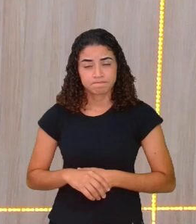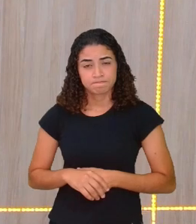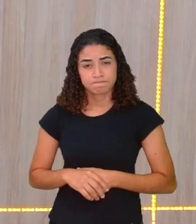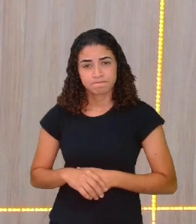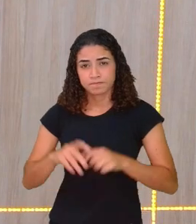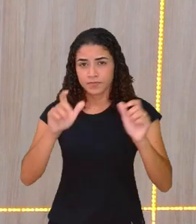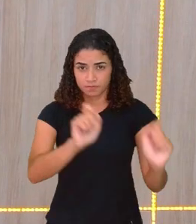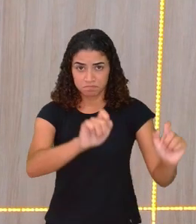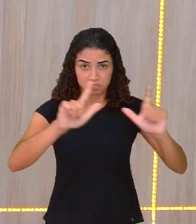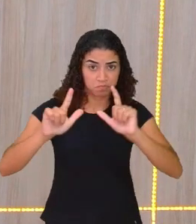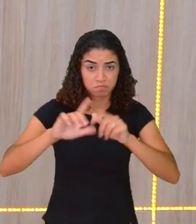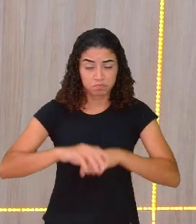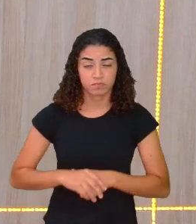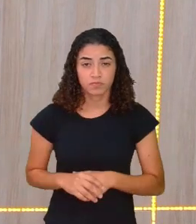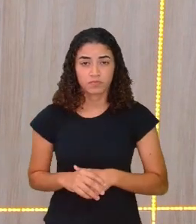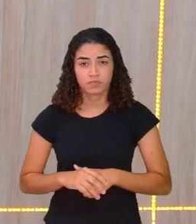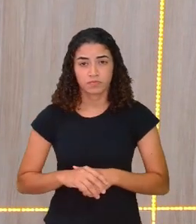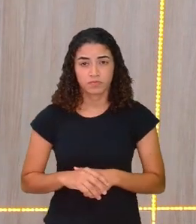Tela cheia, por favor.